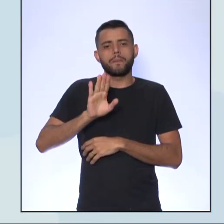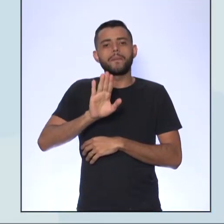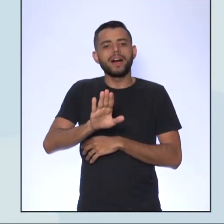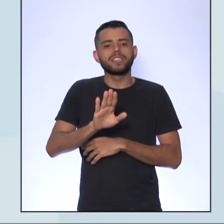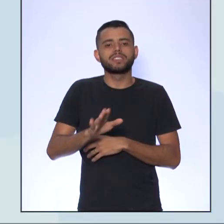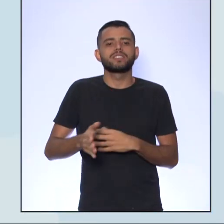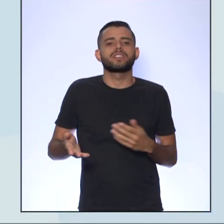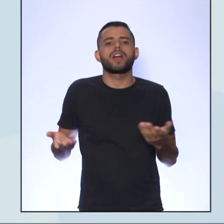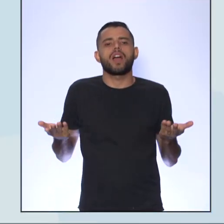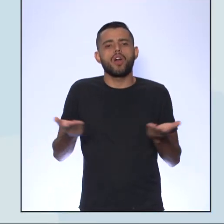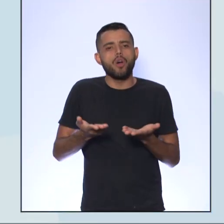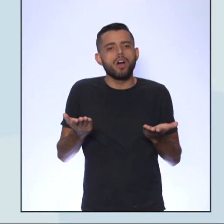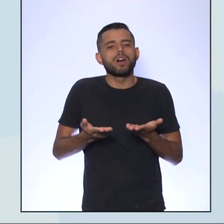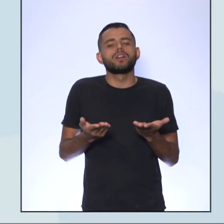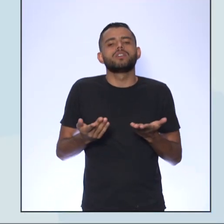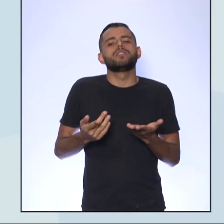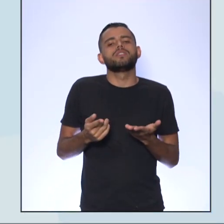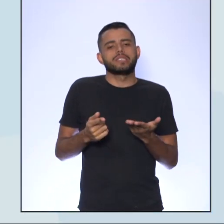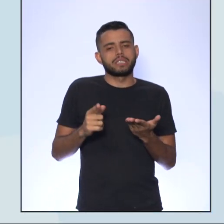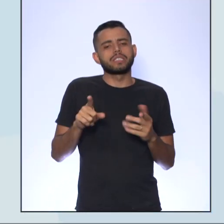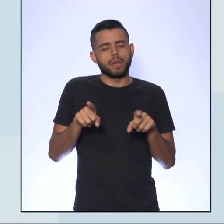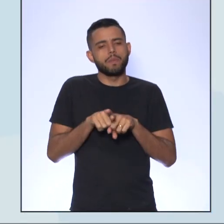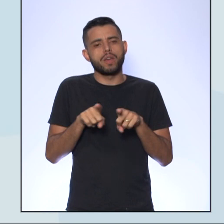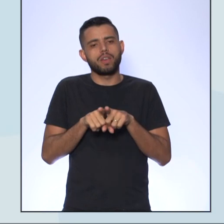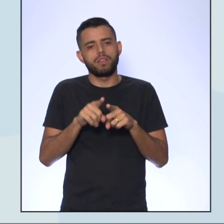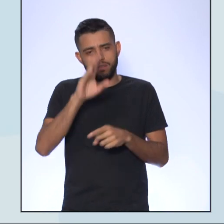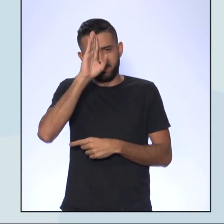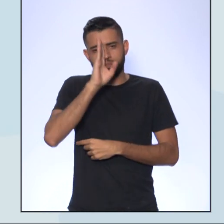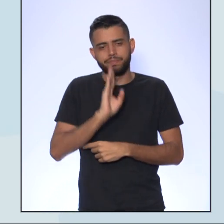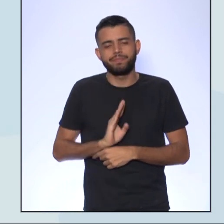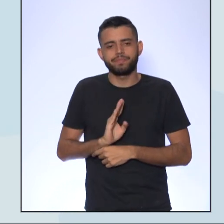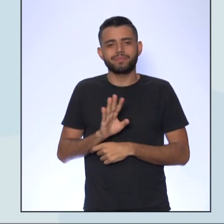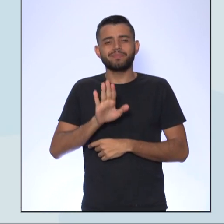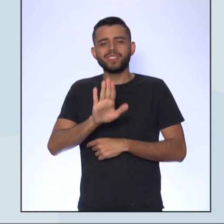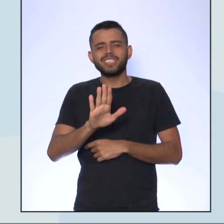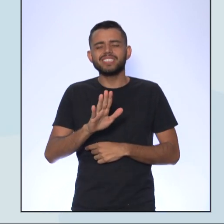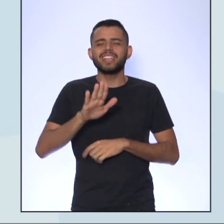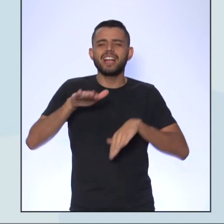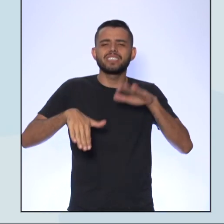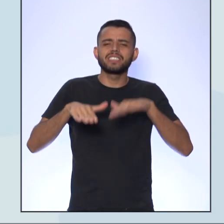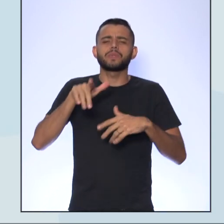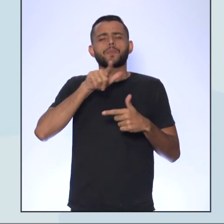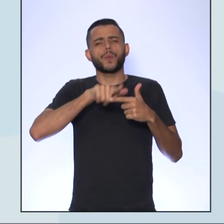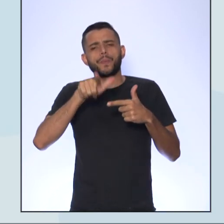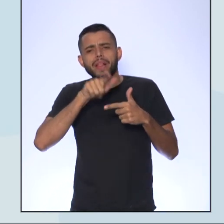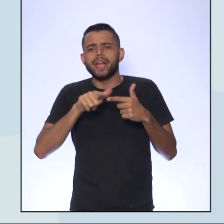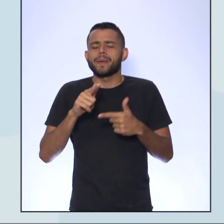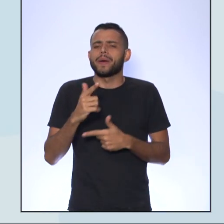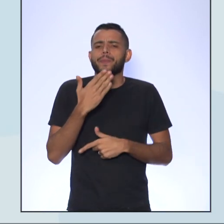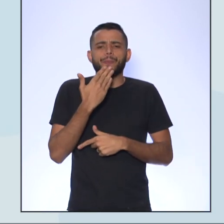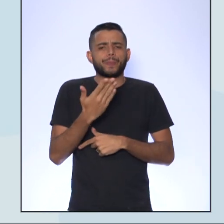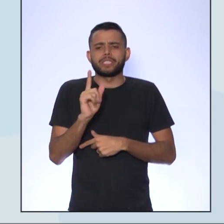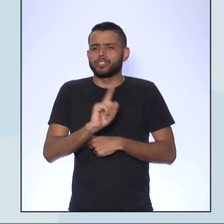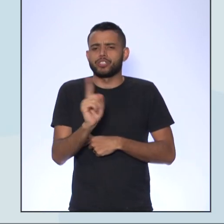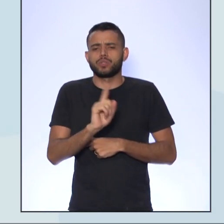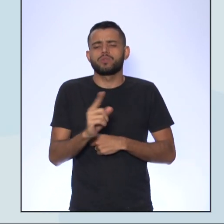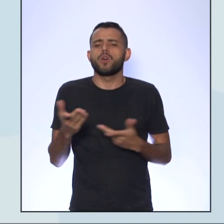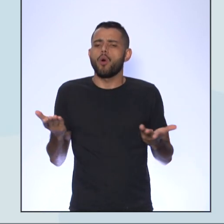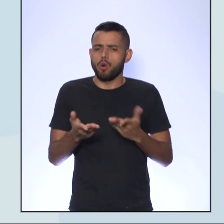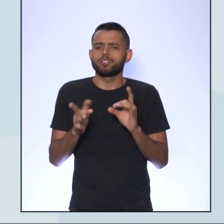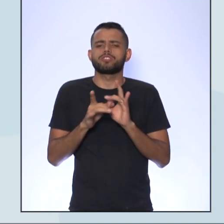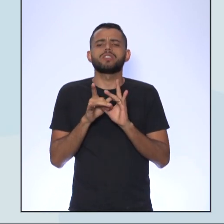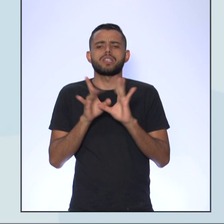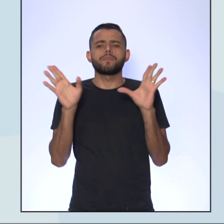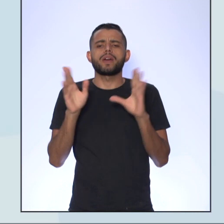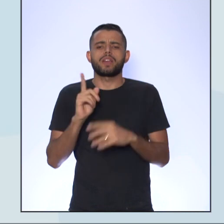Agora também vai ganhar, mas mesmo aquele que porventura teve problema, não pediu, enfim, hoje está liberado. Só